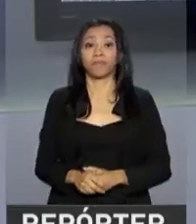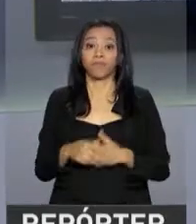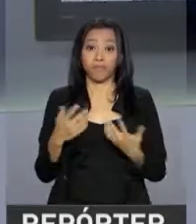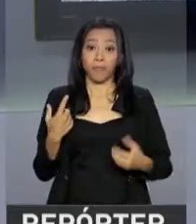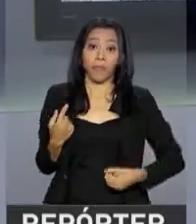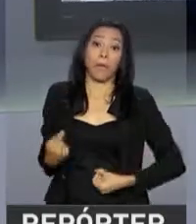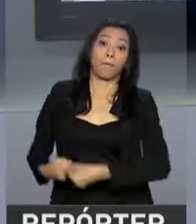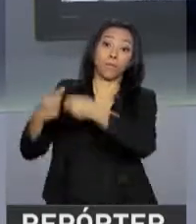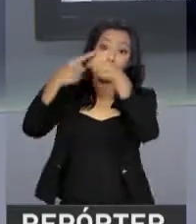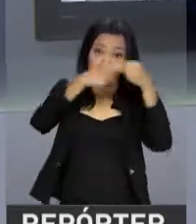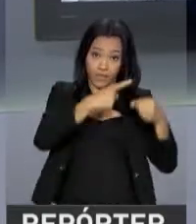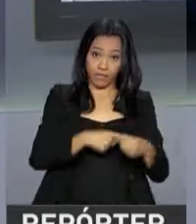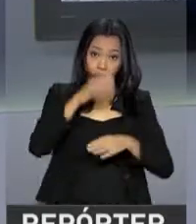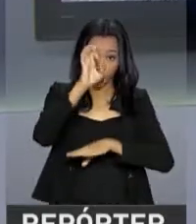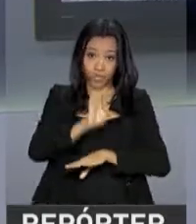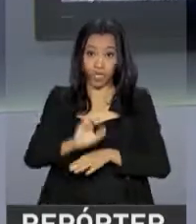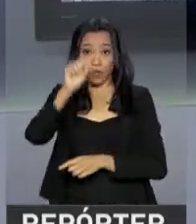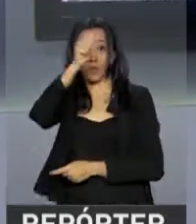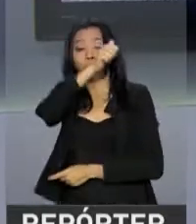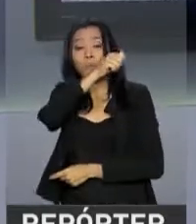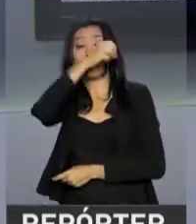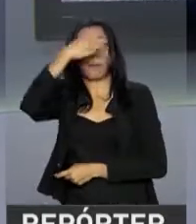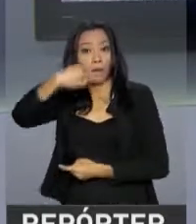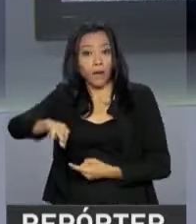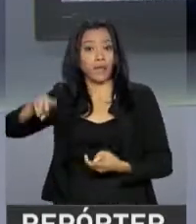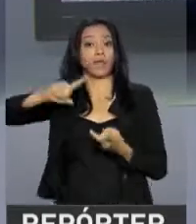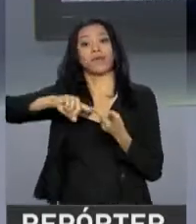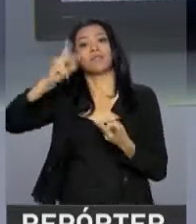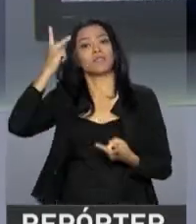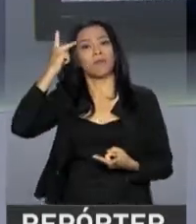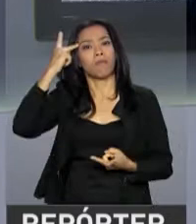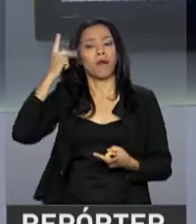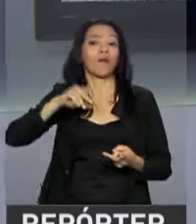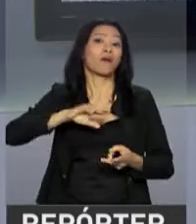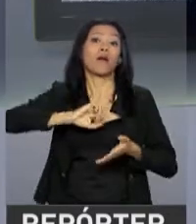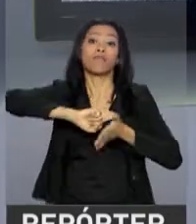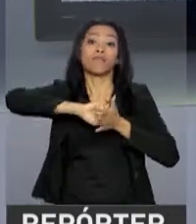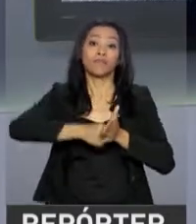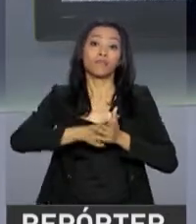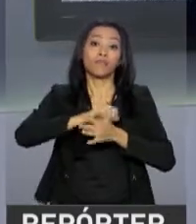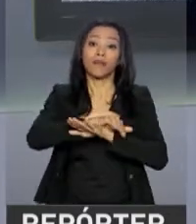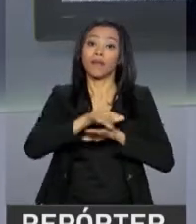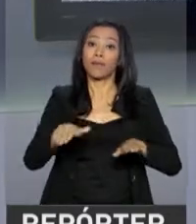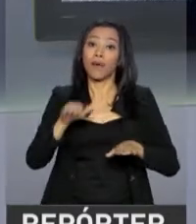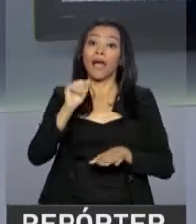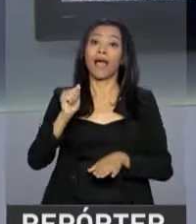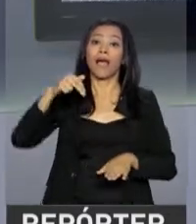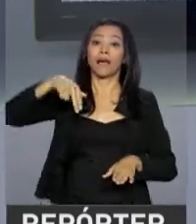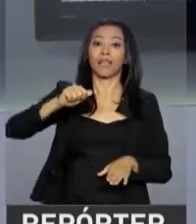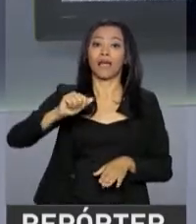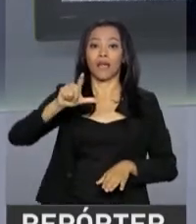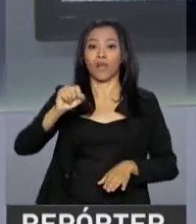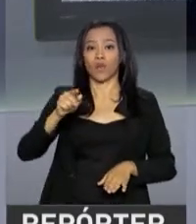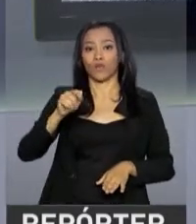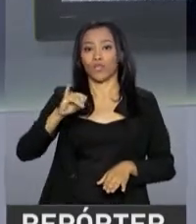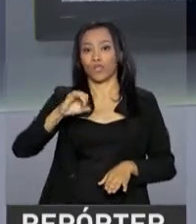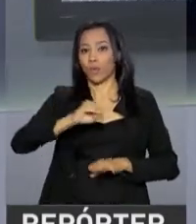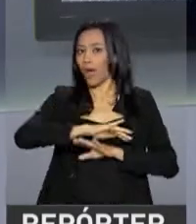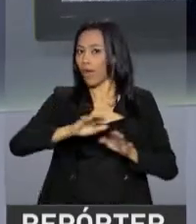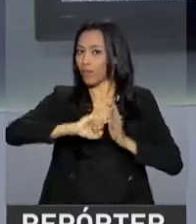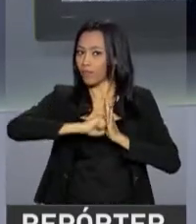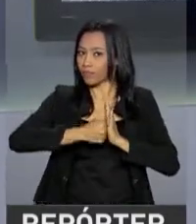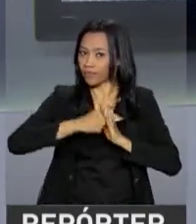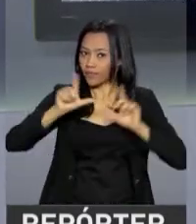Municípios dos estados do Maranhão e de São Paulo deixaram de receber o sinal analógico. Por isso, quem ainda não tem a TV adaptada para receber o